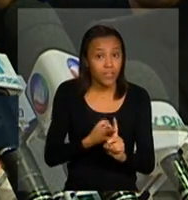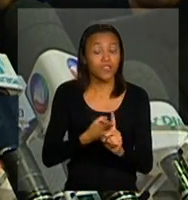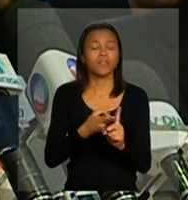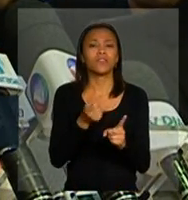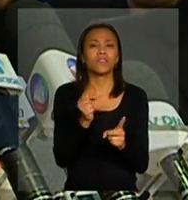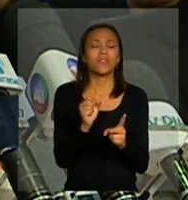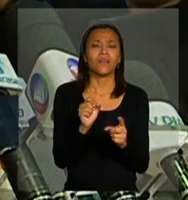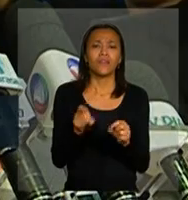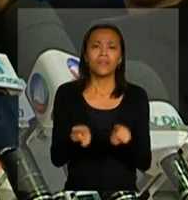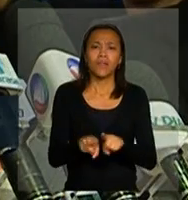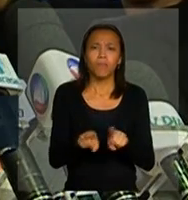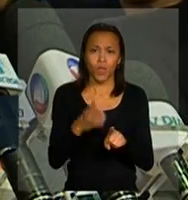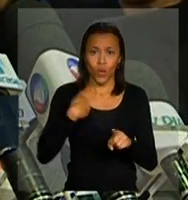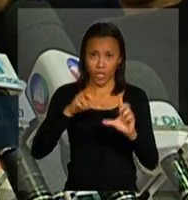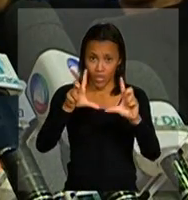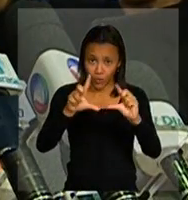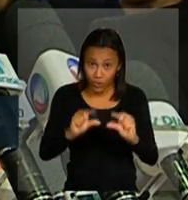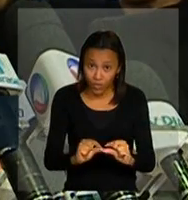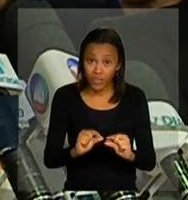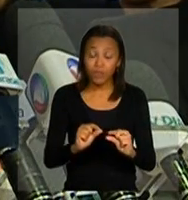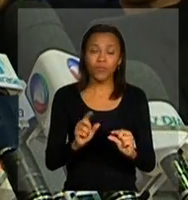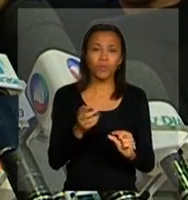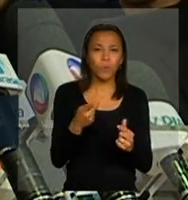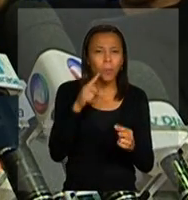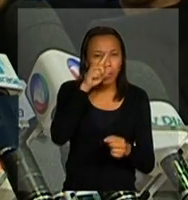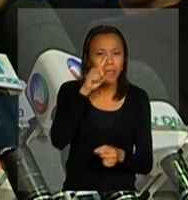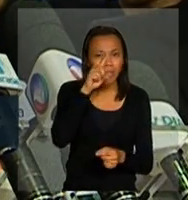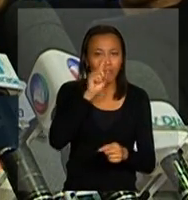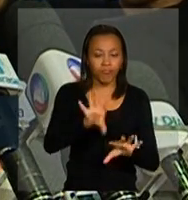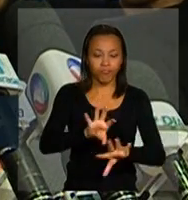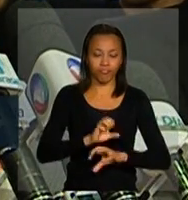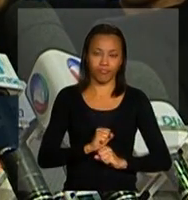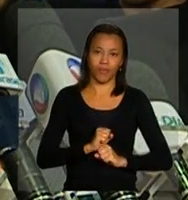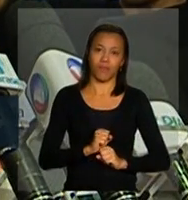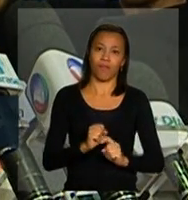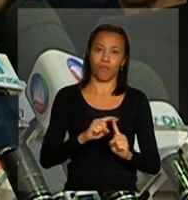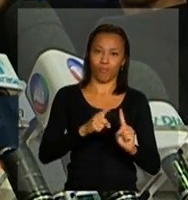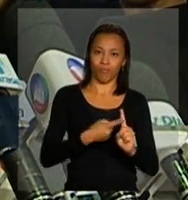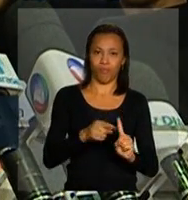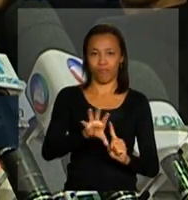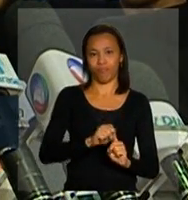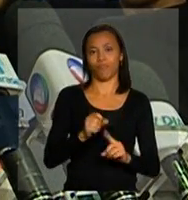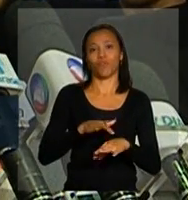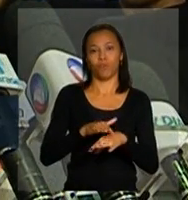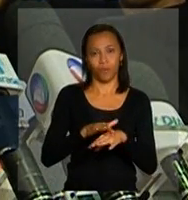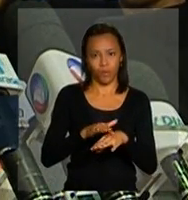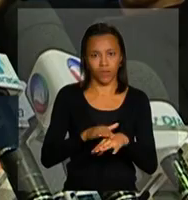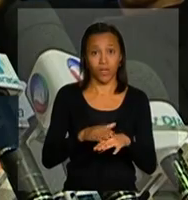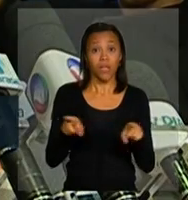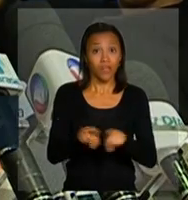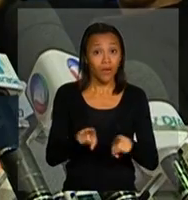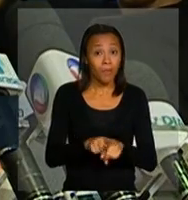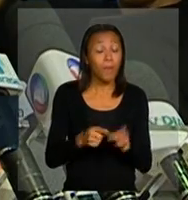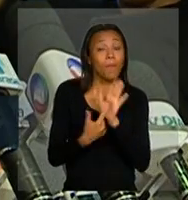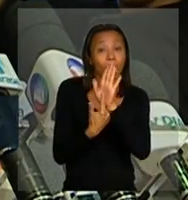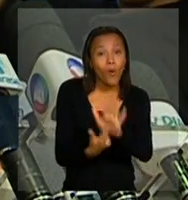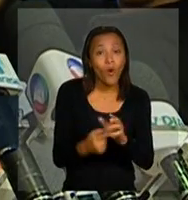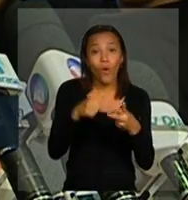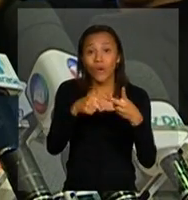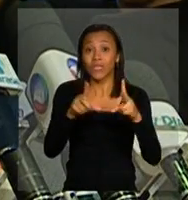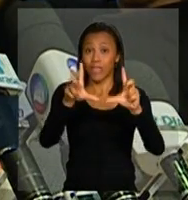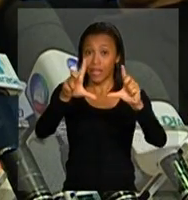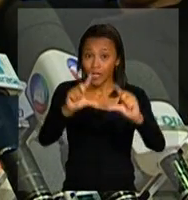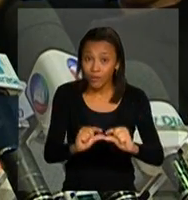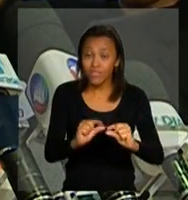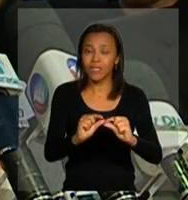durante o pré-natal, nós reduzimos o risco de transmissão para o seu bebê. Mostra também uma certa redução na taxa